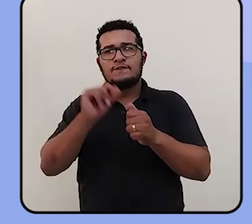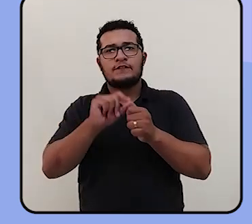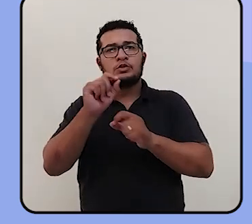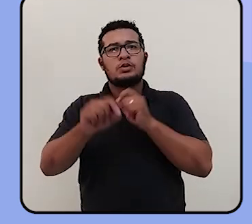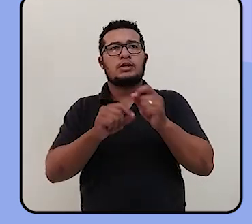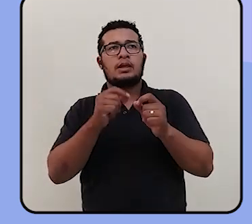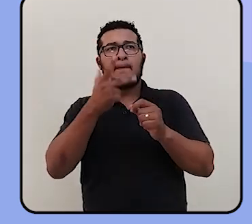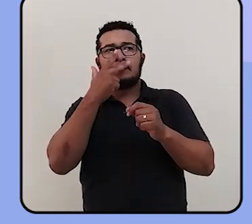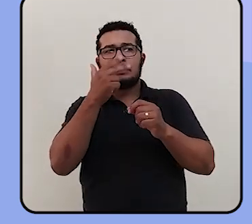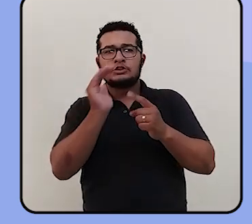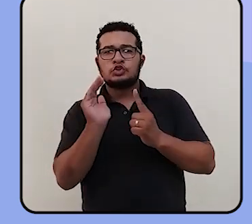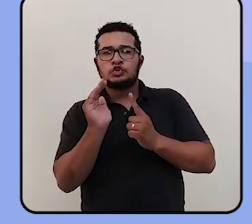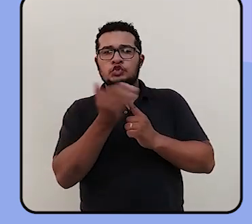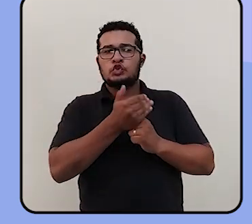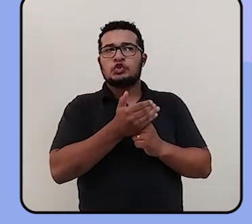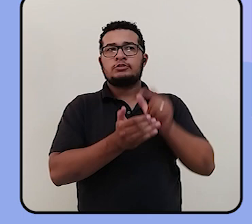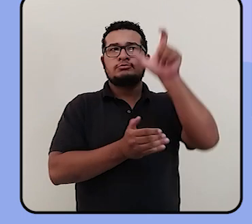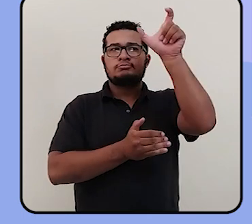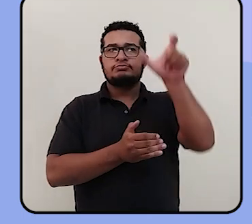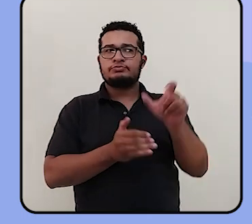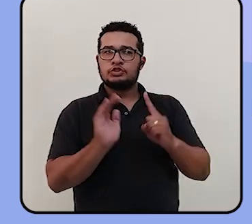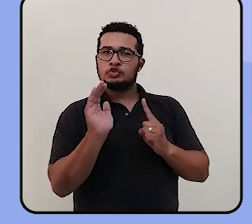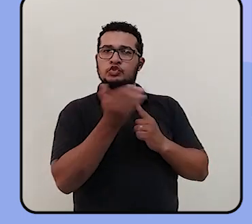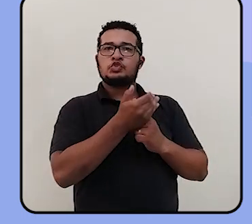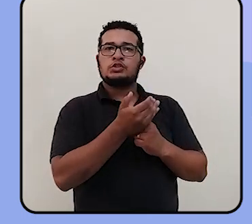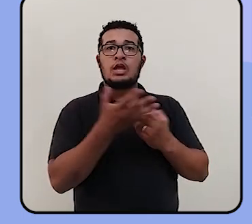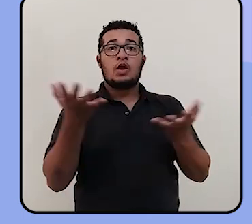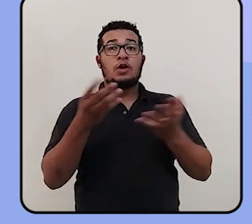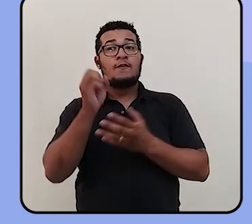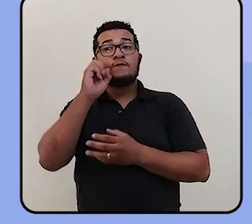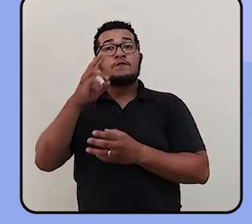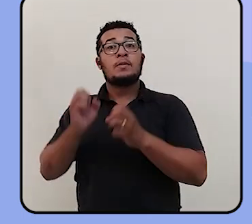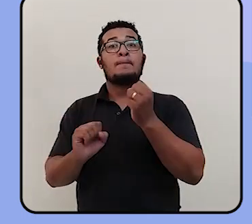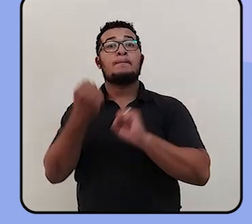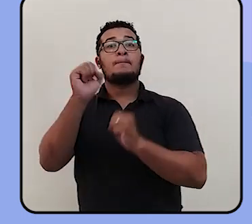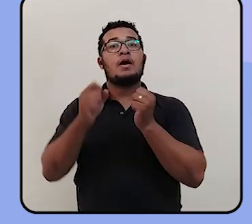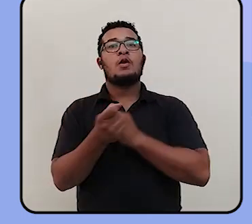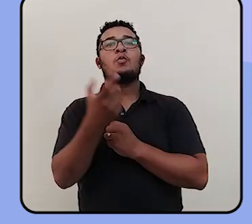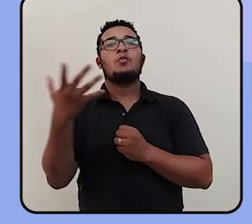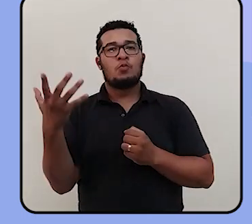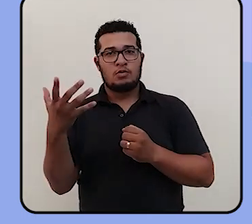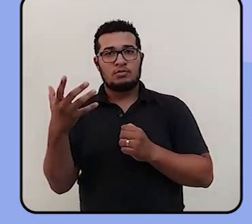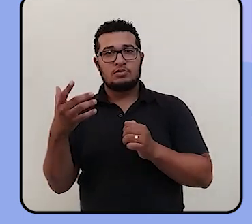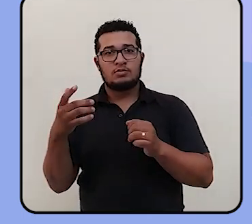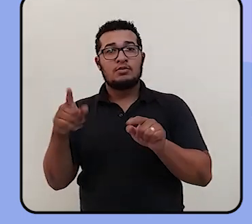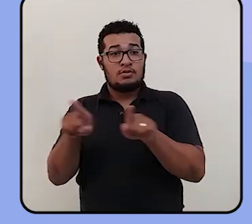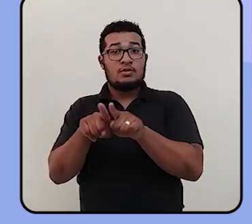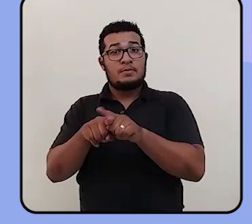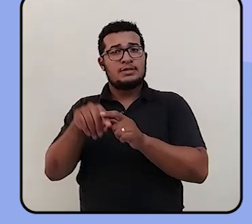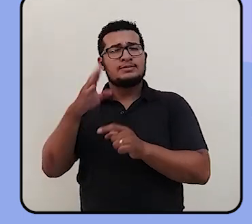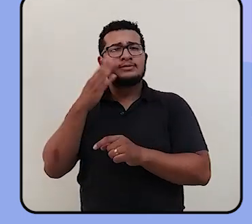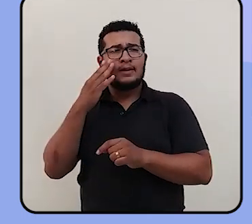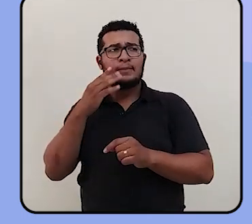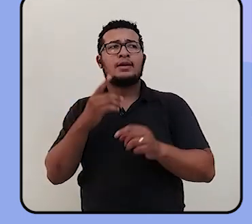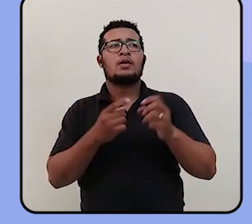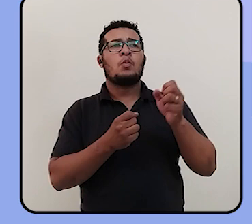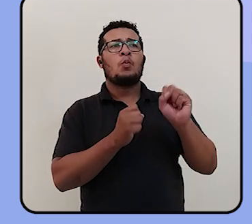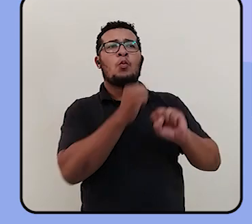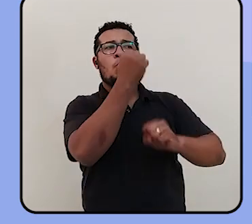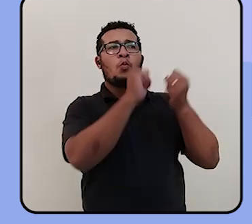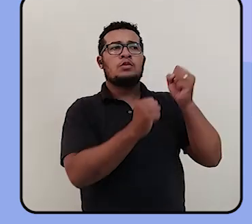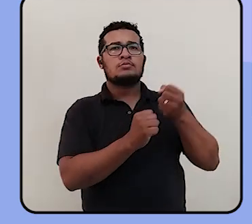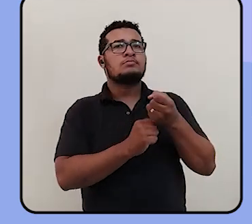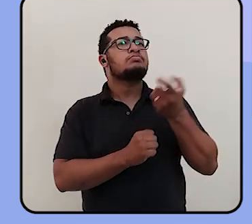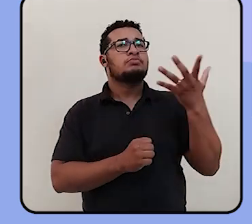então ocultar essa coluna e trabalhar com o número de máquinas e o tempo. É claro que o número de